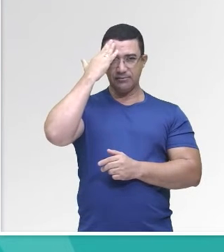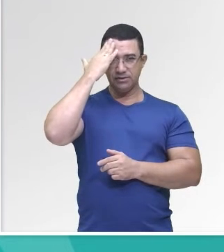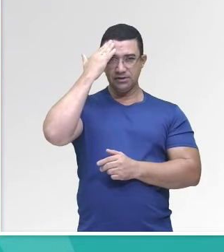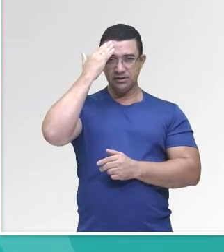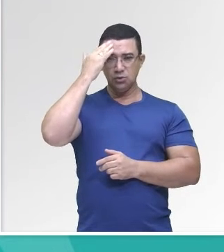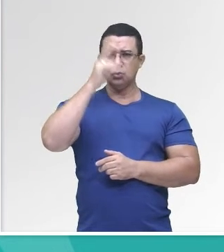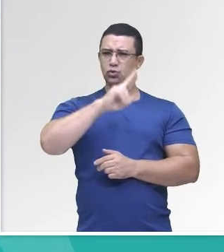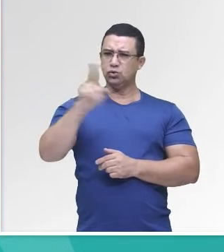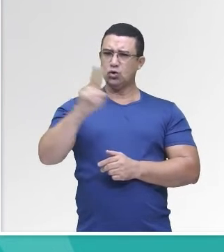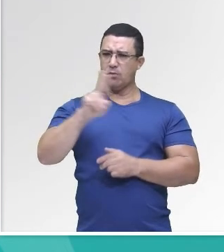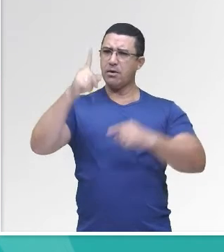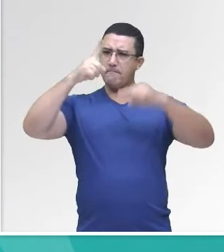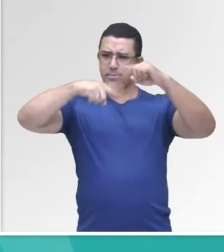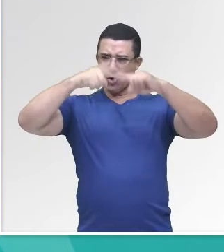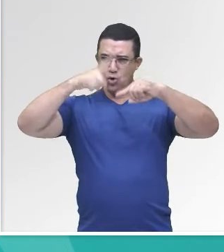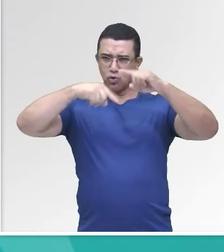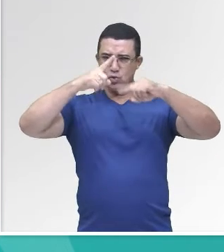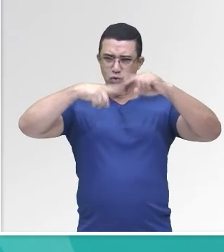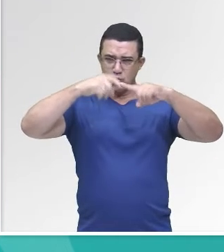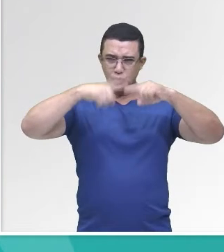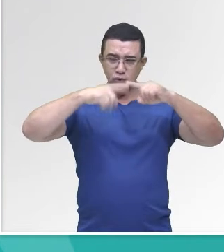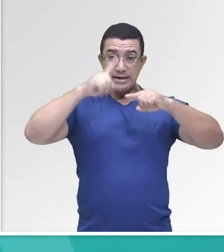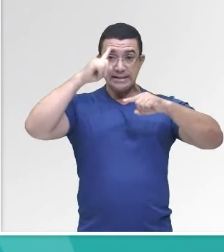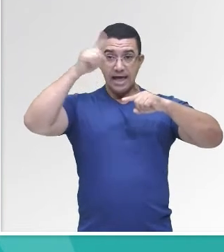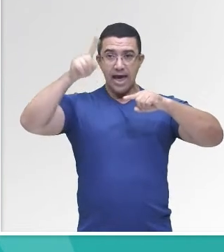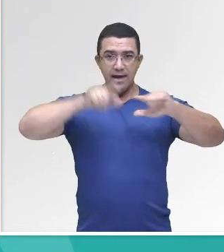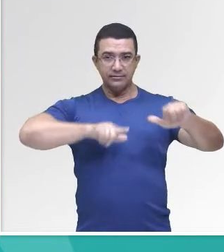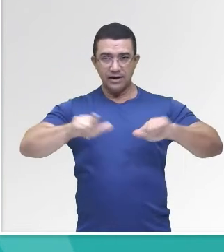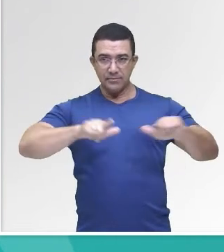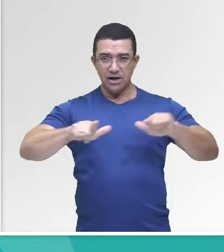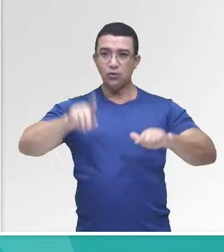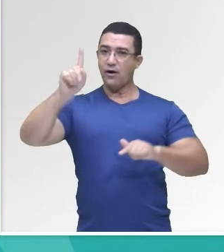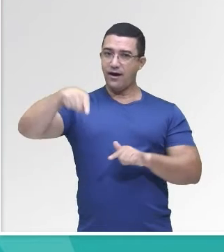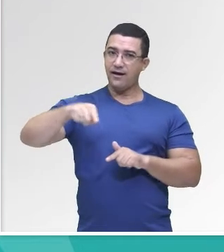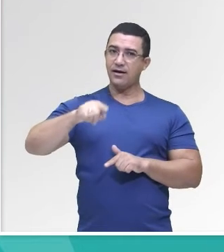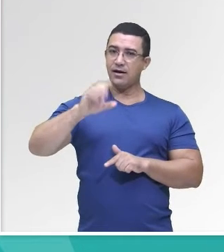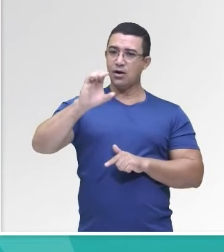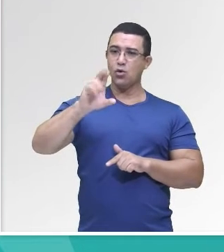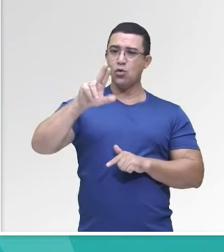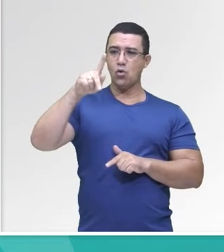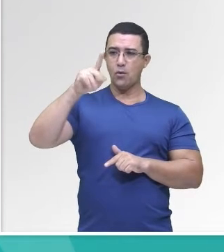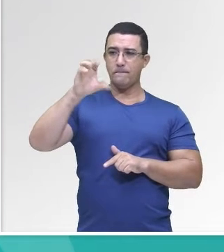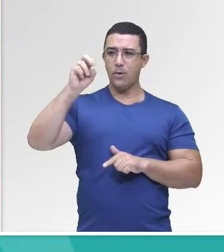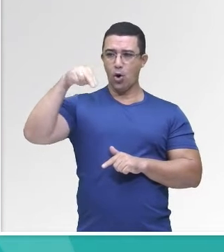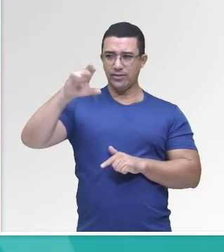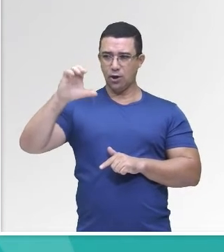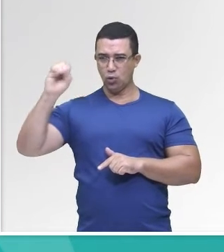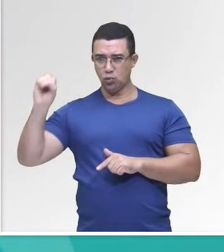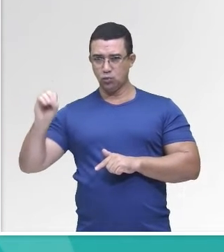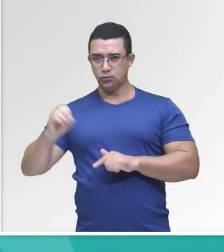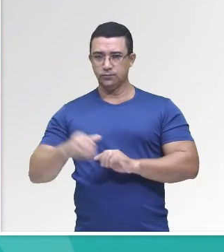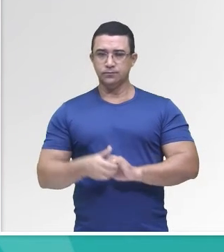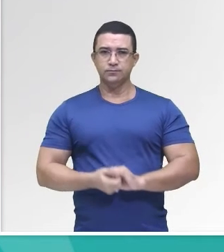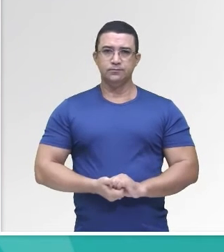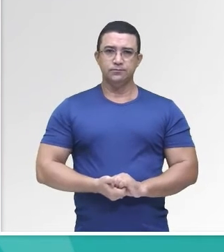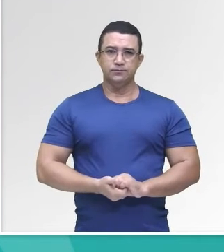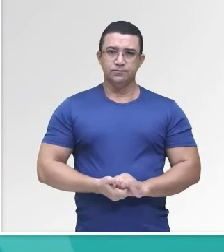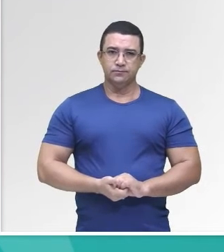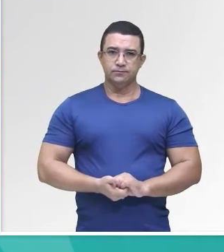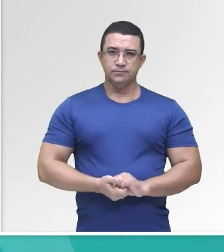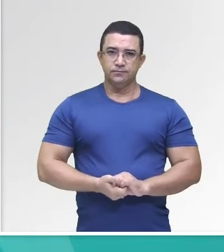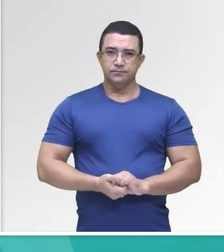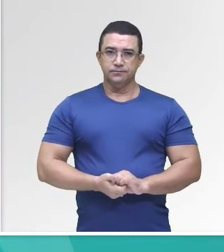que o nome desse produto, dessa ideia, desse serviço se chama cupônio. Só um minutinho. Se